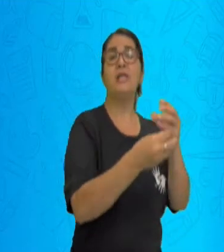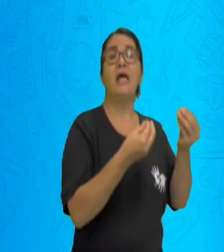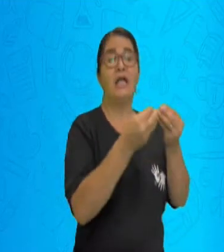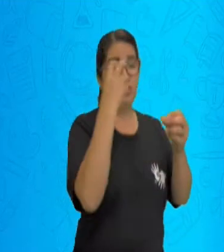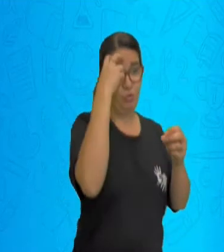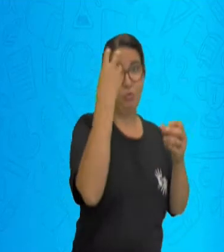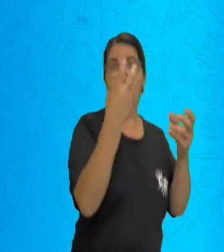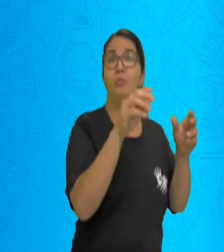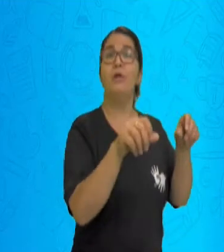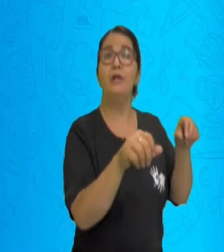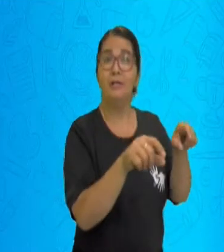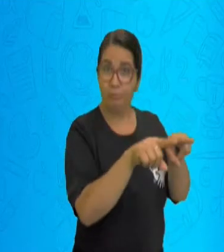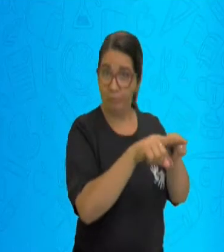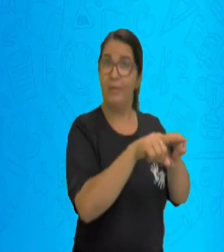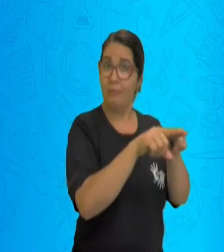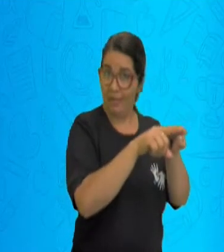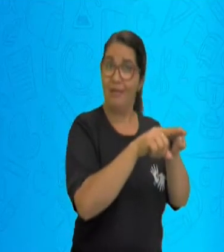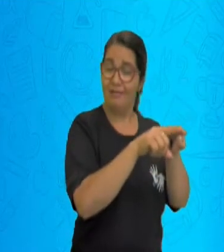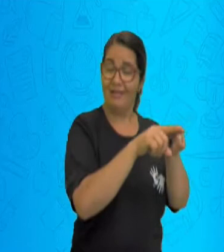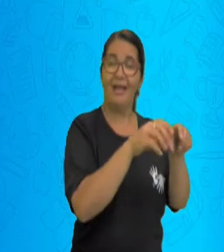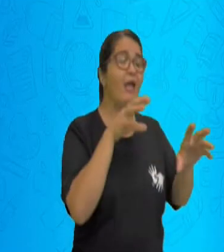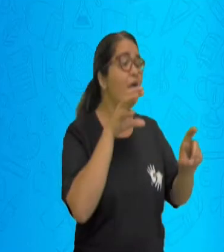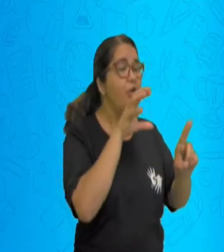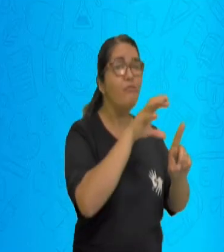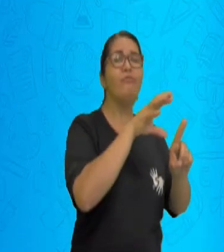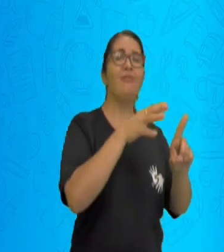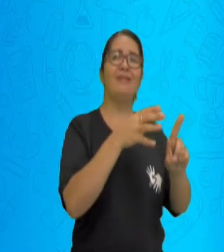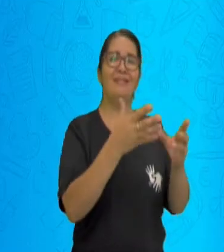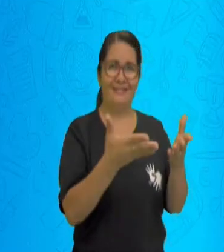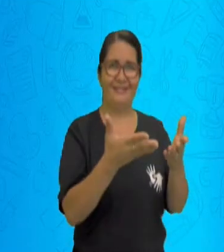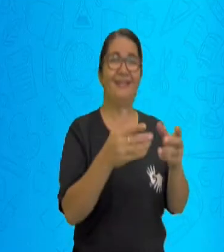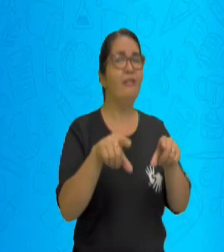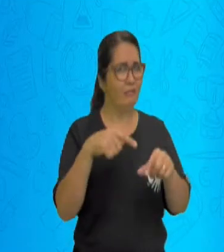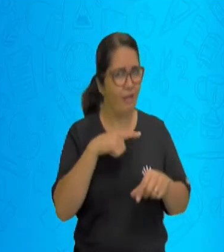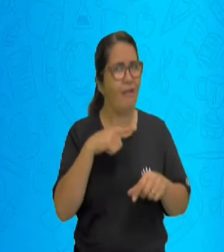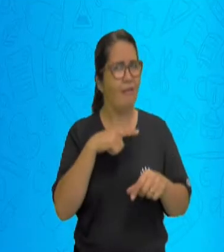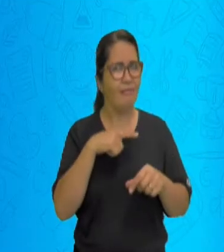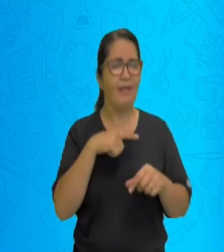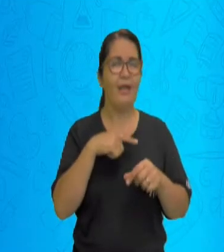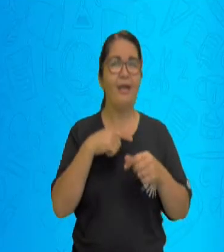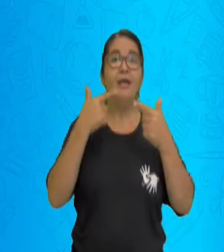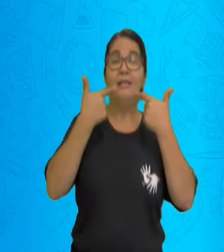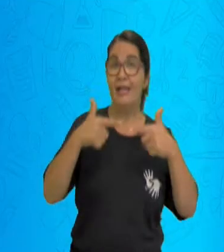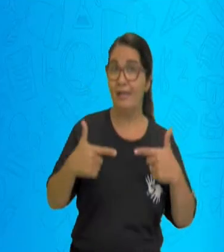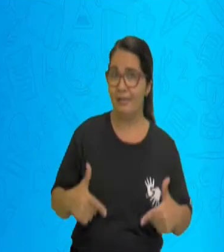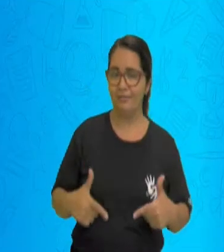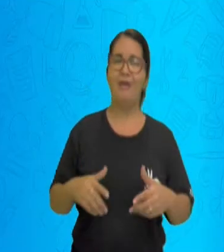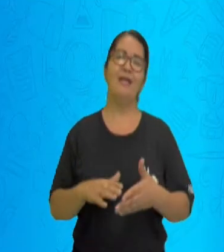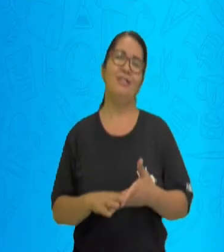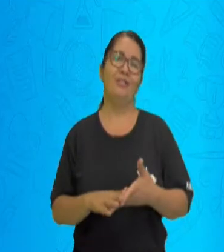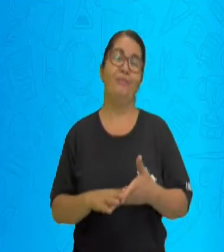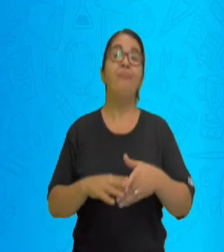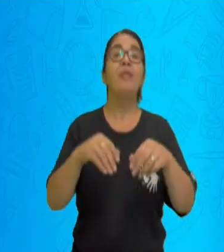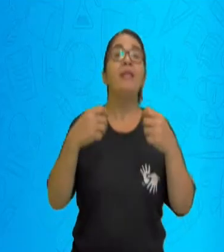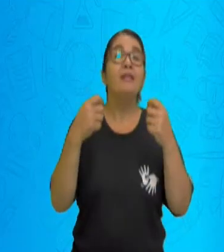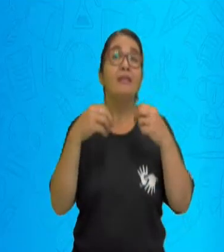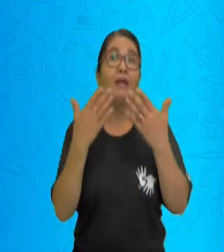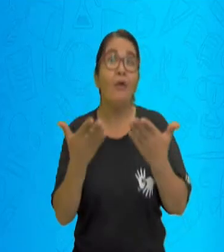o vocabulário, ele precisa ser modificado. E é isso que chamamos de variação